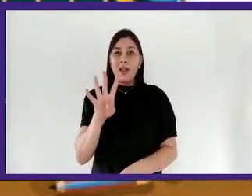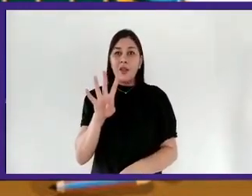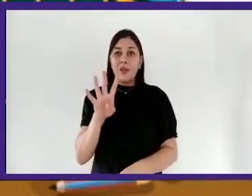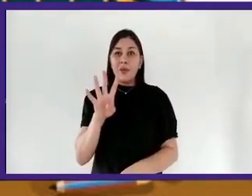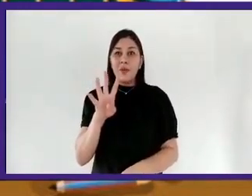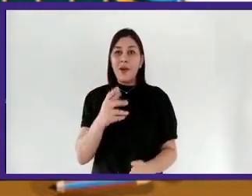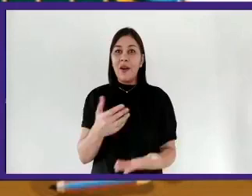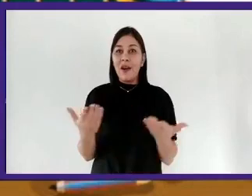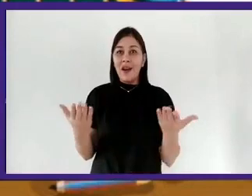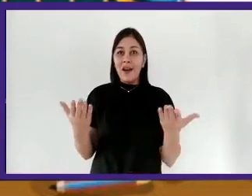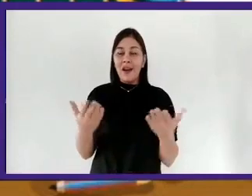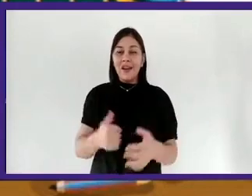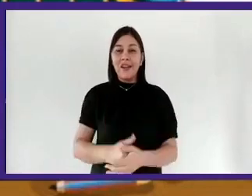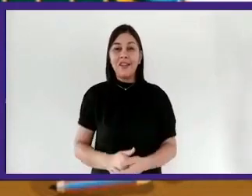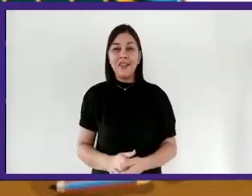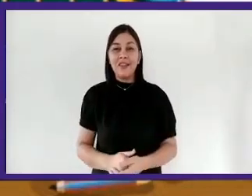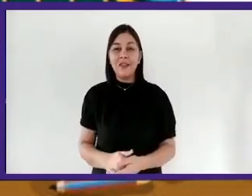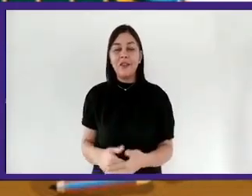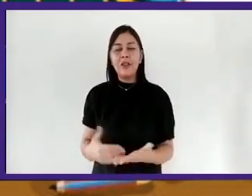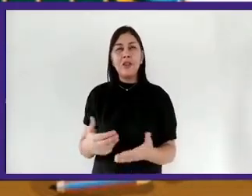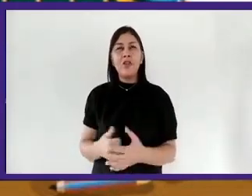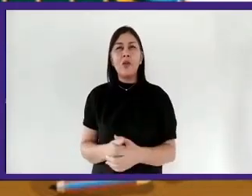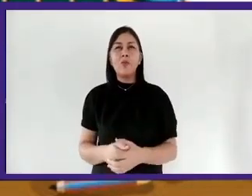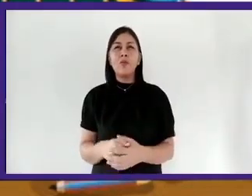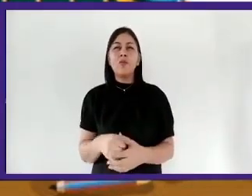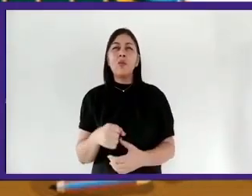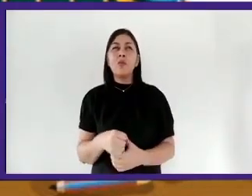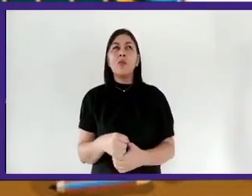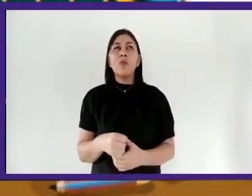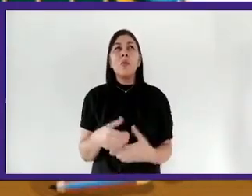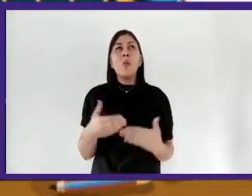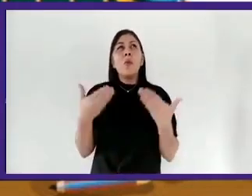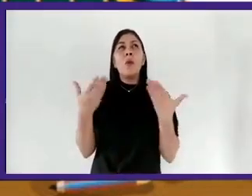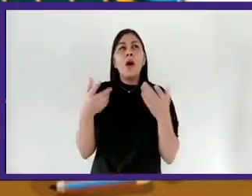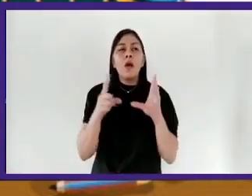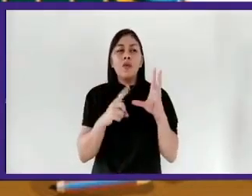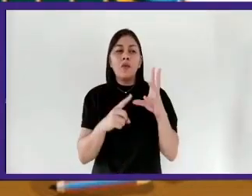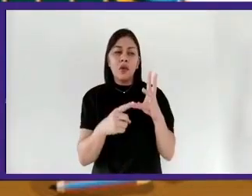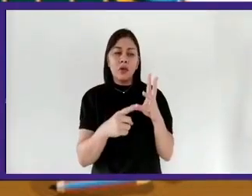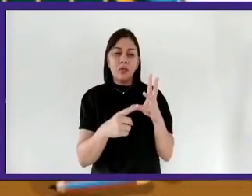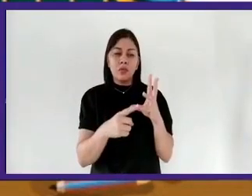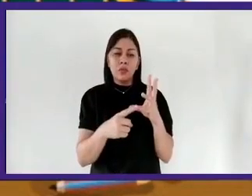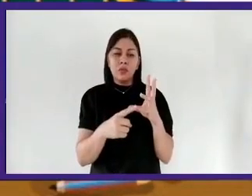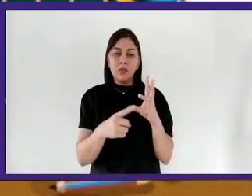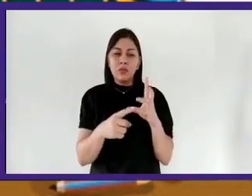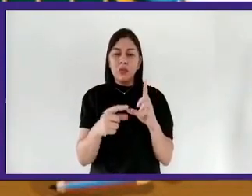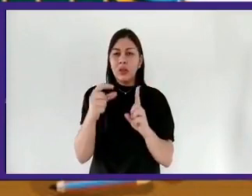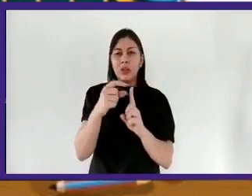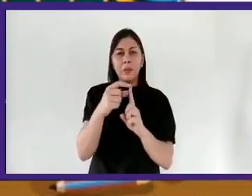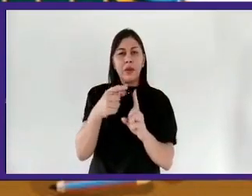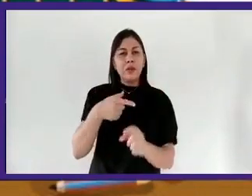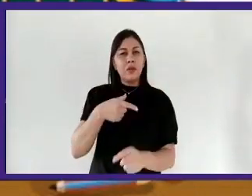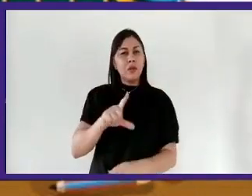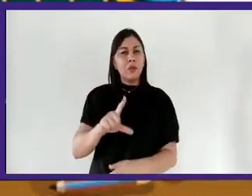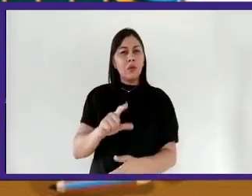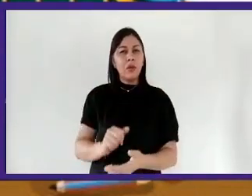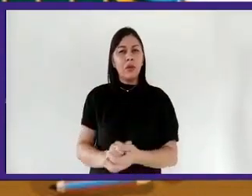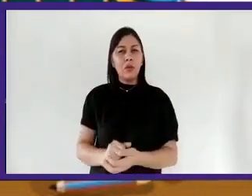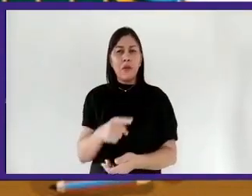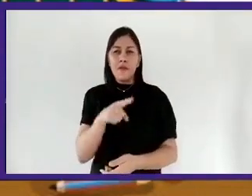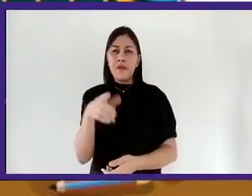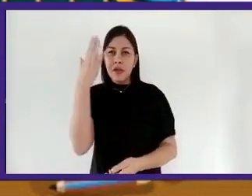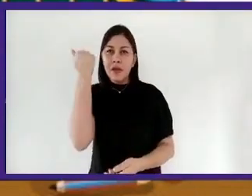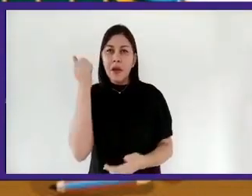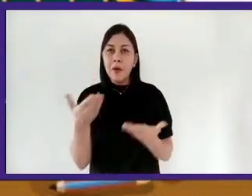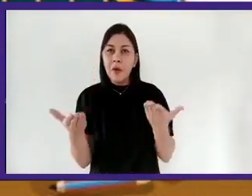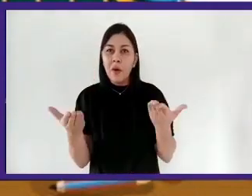5 vogais. Qual será a vogal que não está aqui na palavra brigadeiro? Vocês já